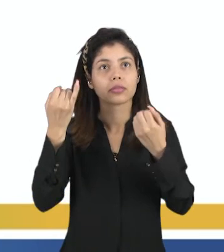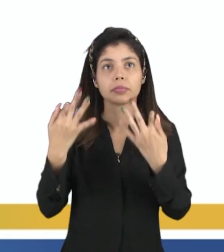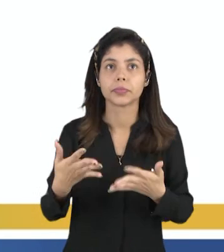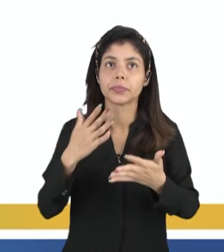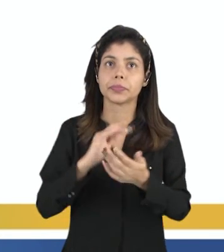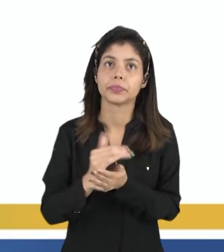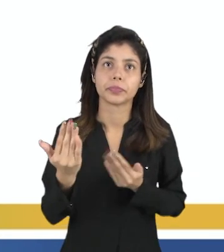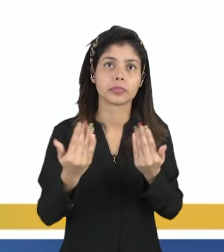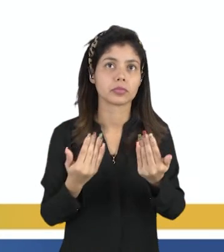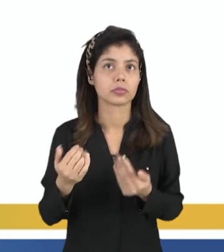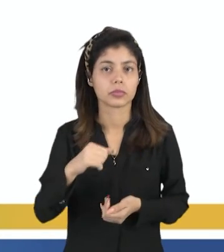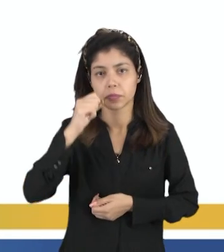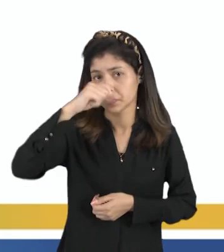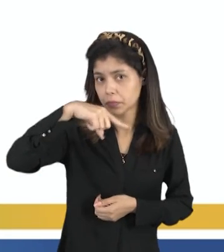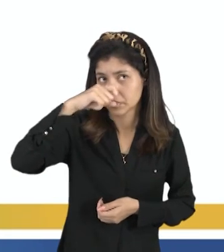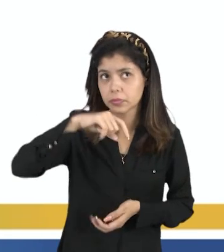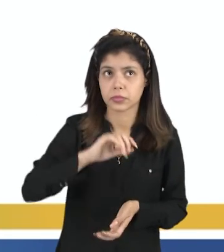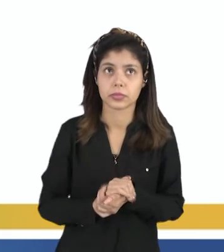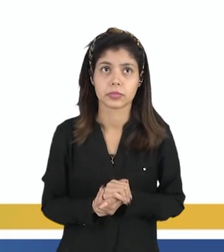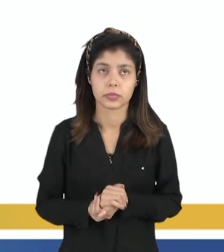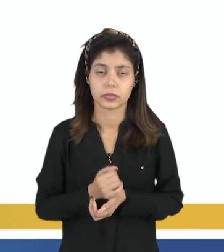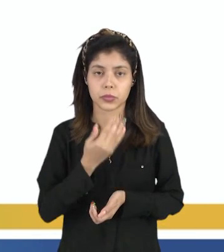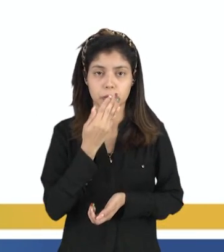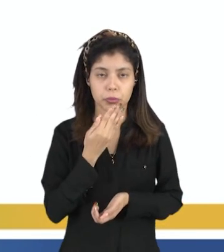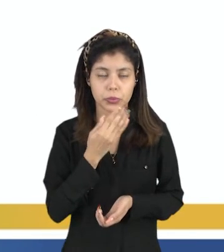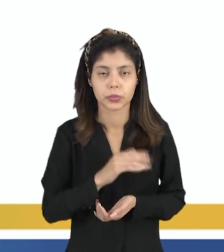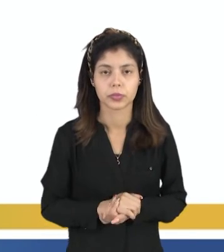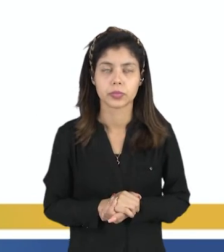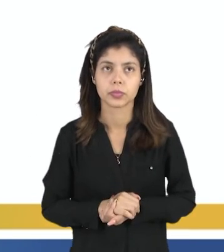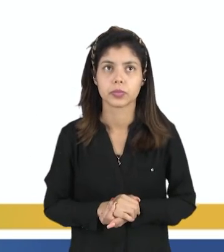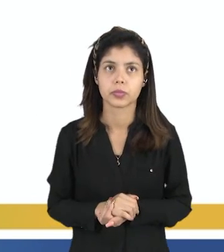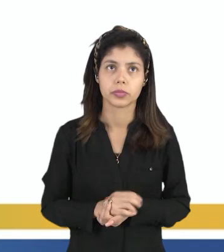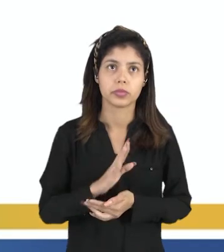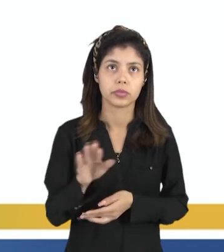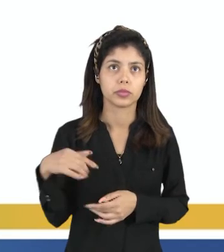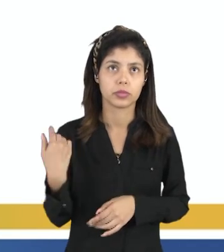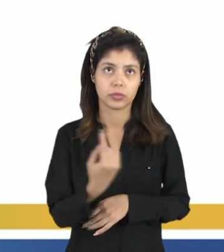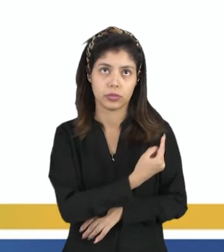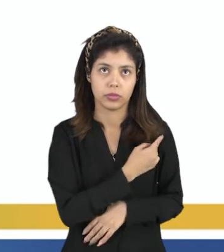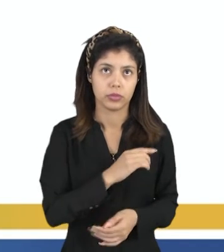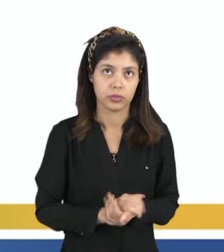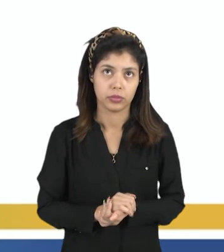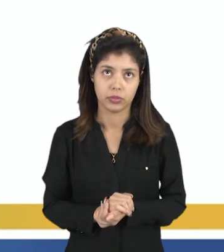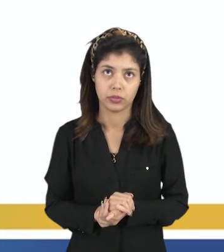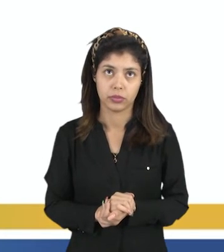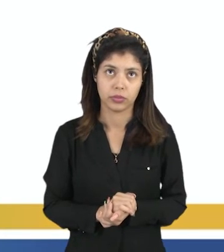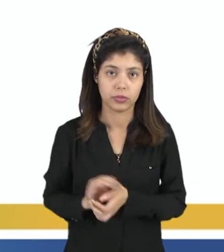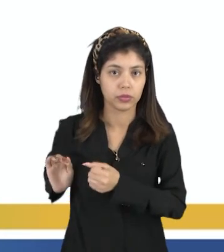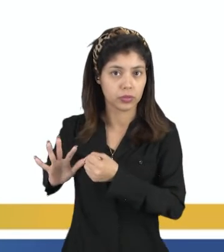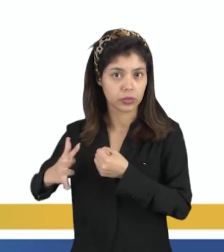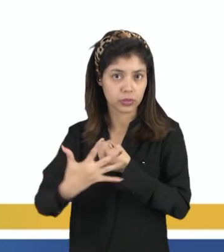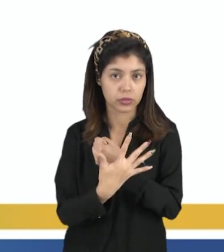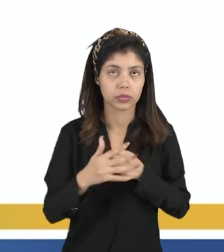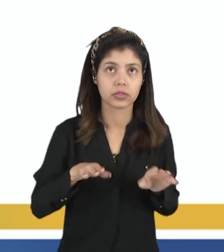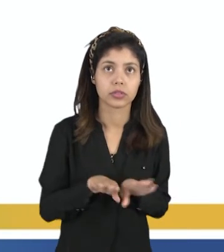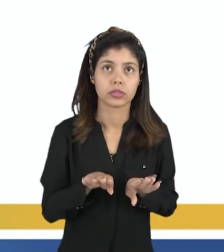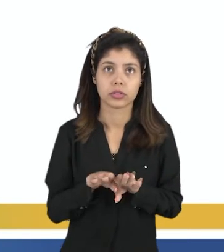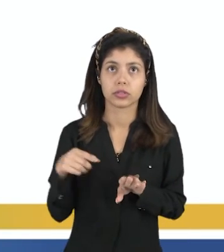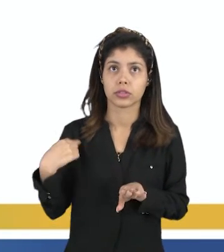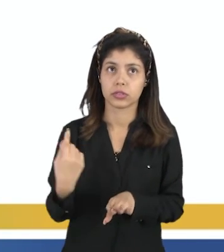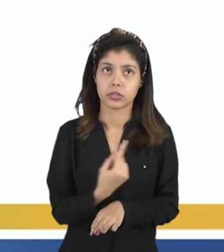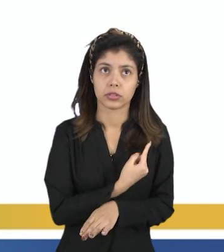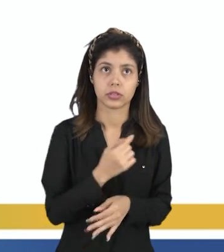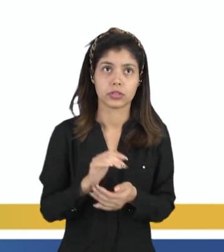a relação entre o resfriado e a percepção dos gostos. Quando estamos resfriados, o vírus que provoca a doença destrói o nosso